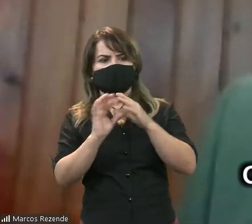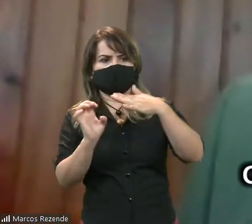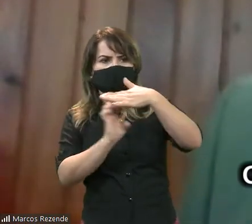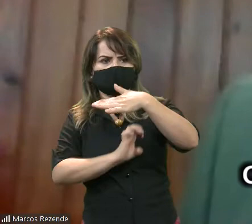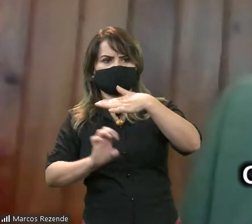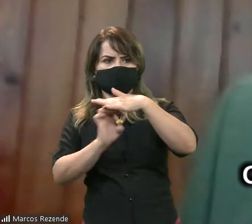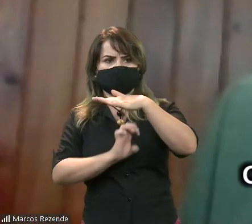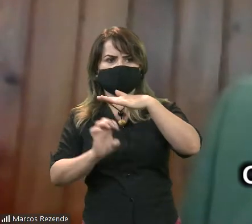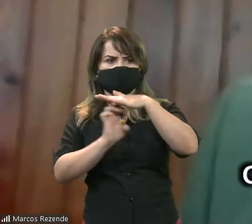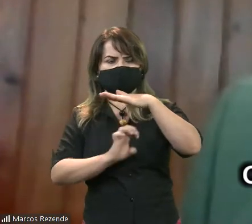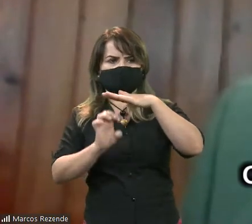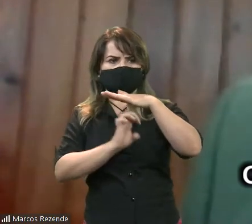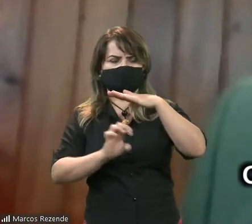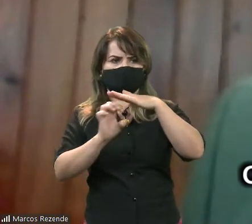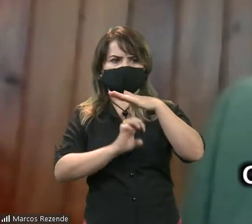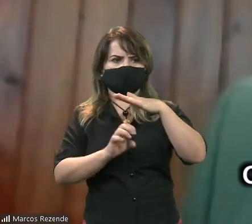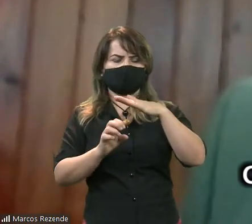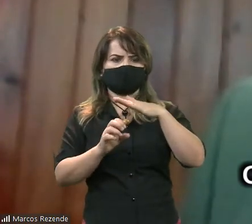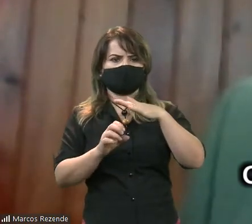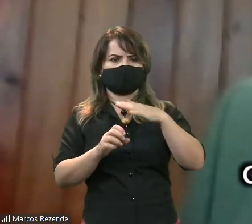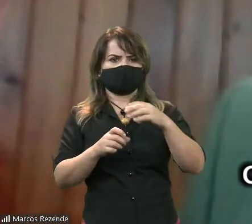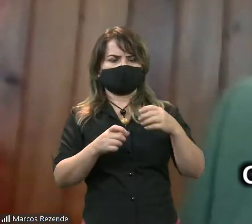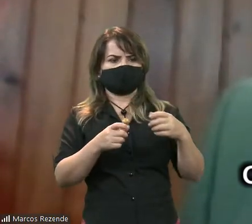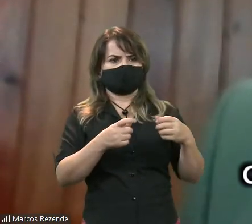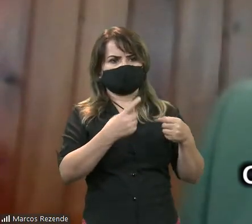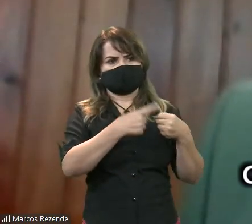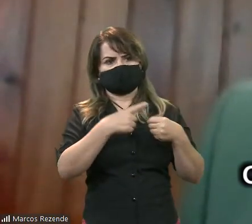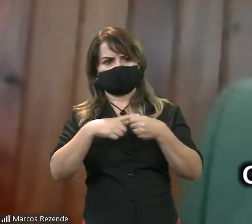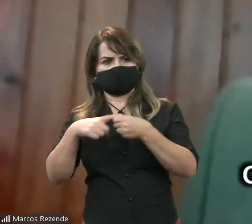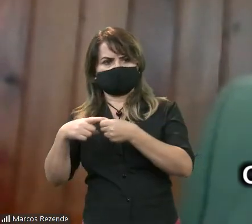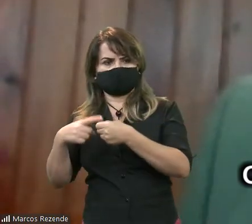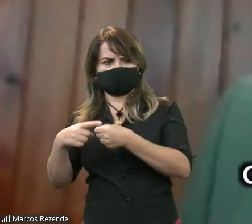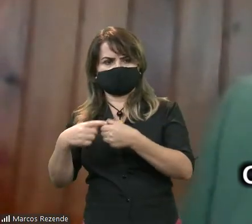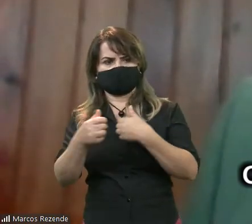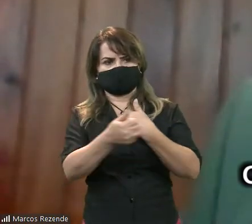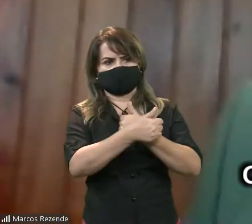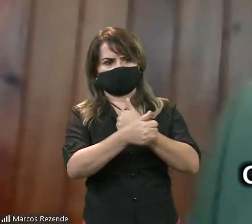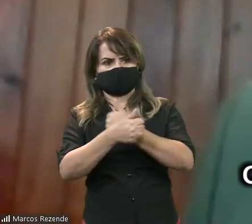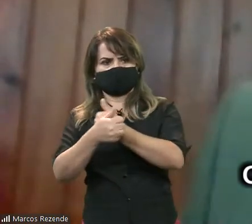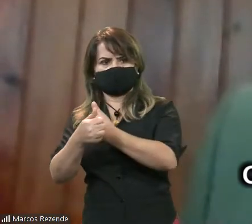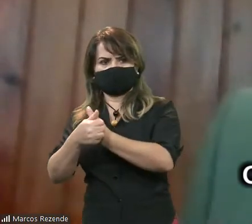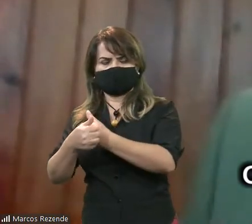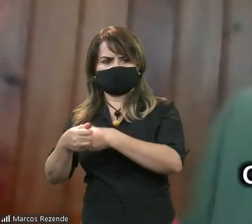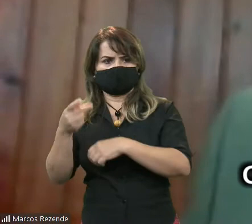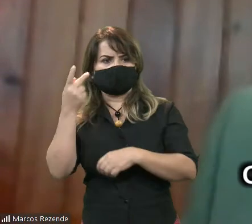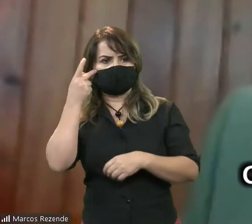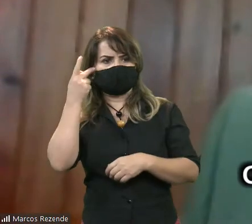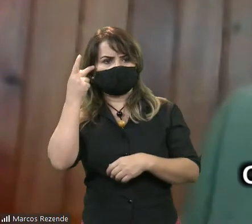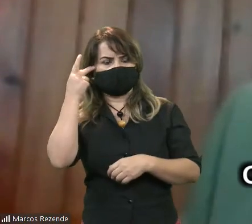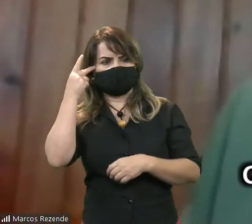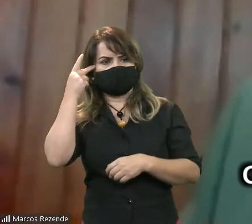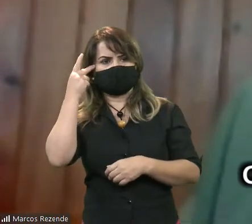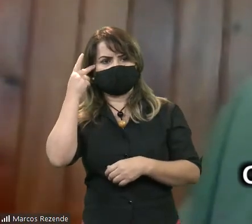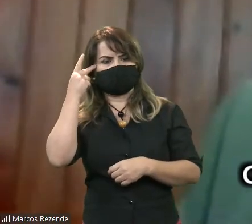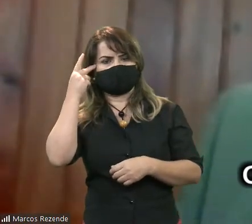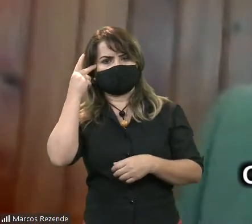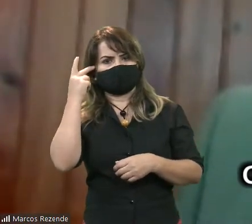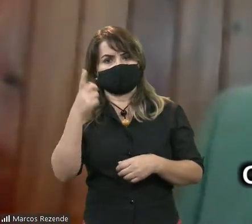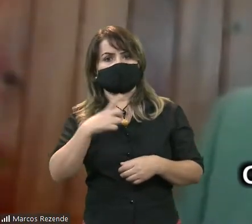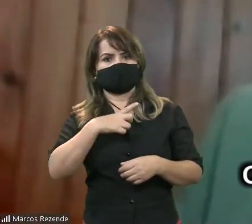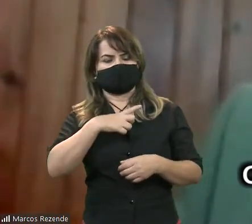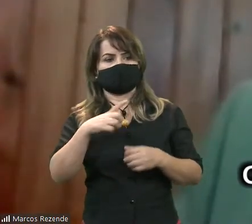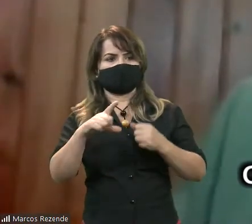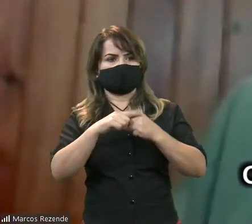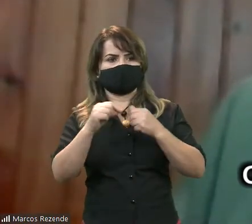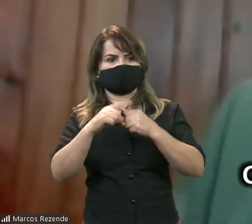Associação das Prefeituras do Município de Interesse Turístico do Estado de São Paulo. Mencionado projeto vem formado por 3